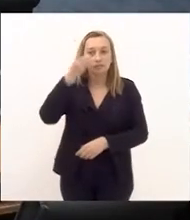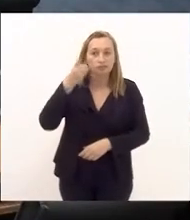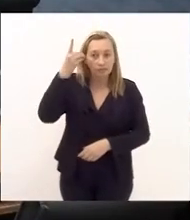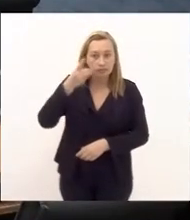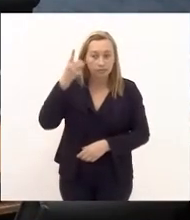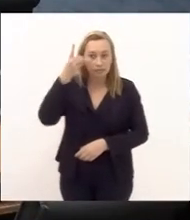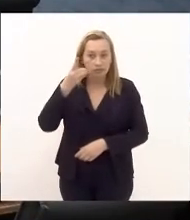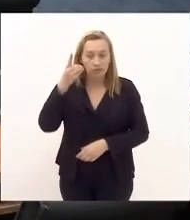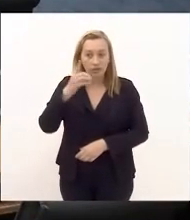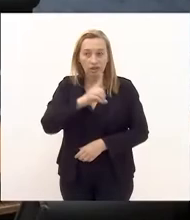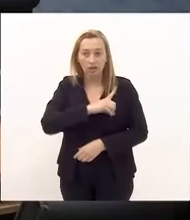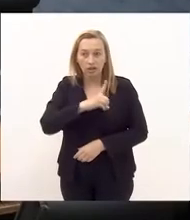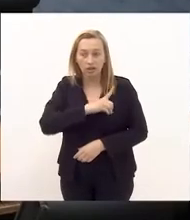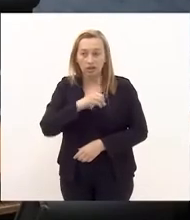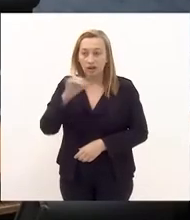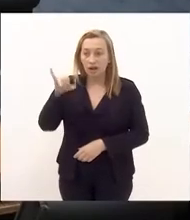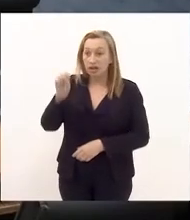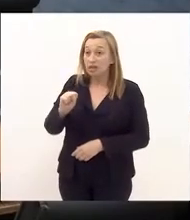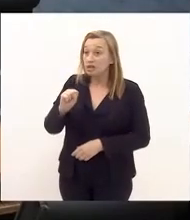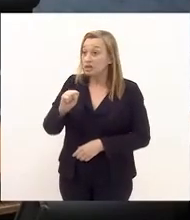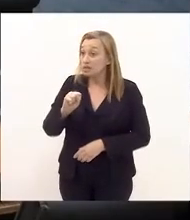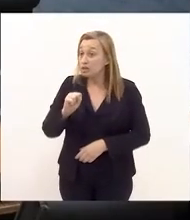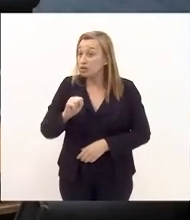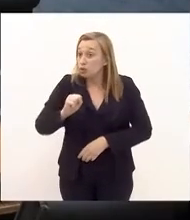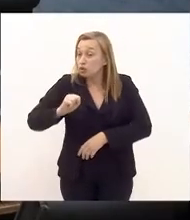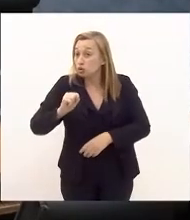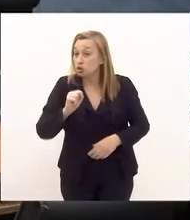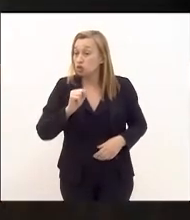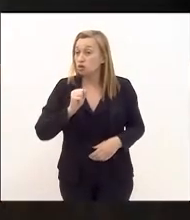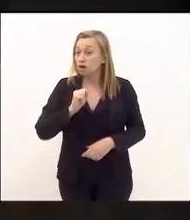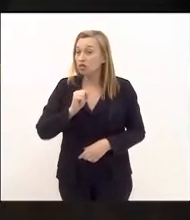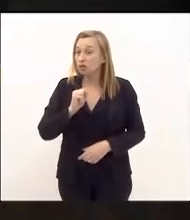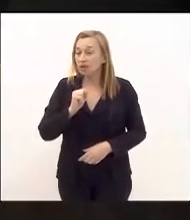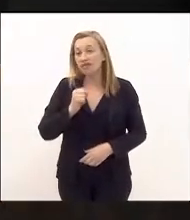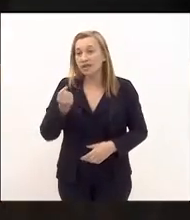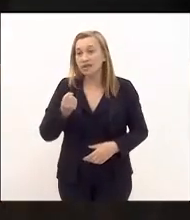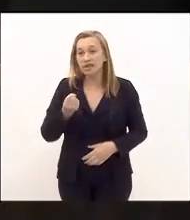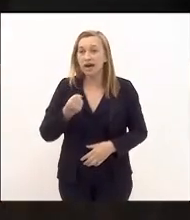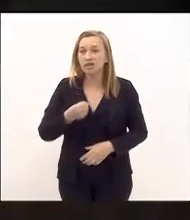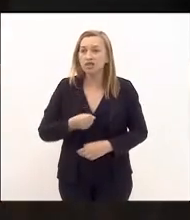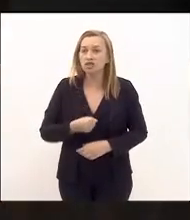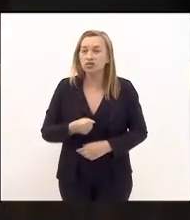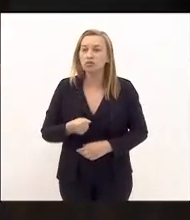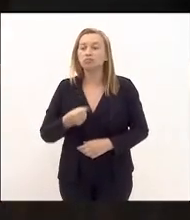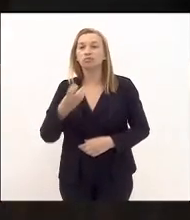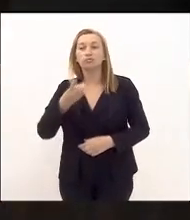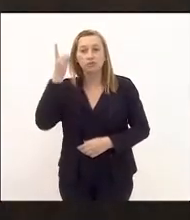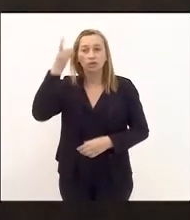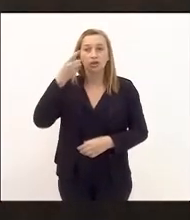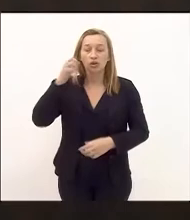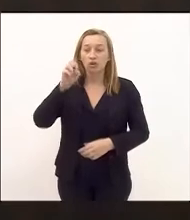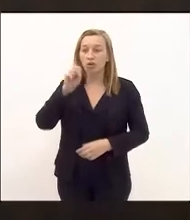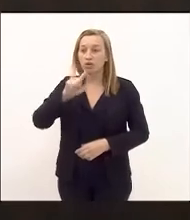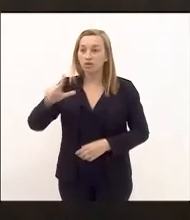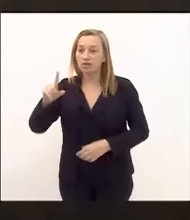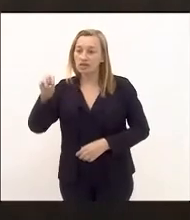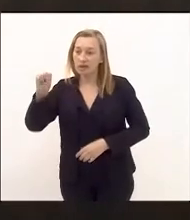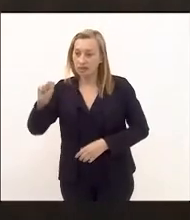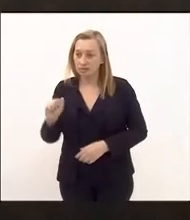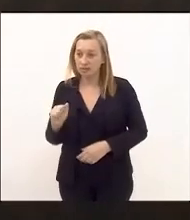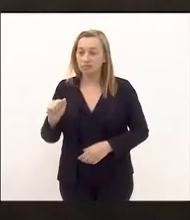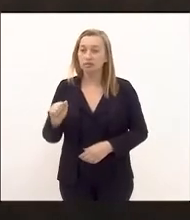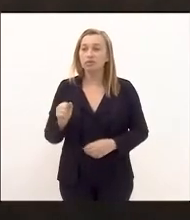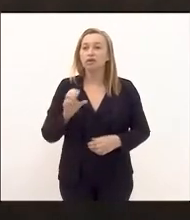Carlos Augusto. Estou aqui, presidente. Deputado Coronel Salema. Acompanho o parecer da CCJ.